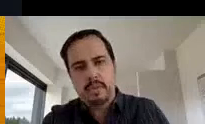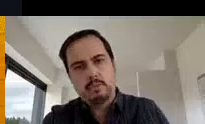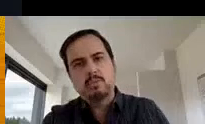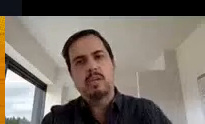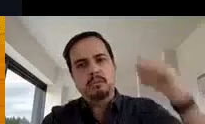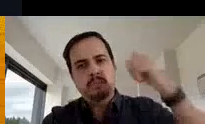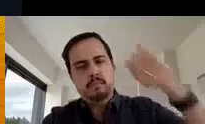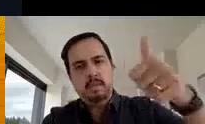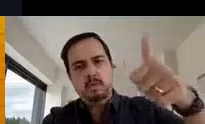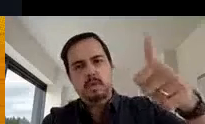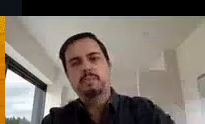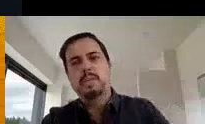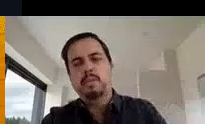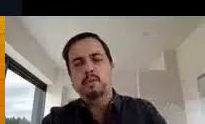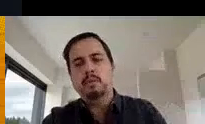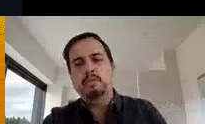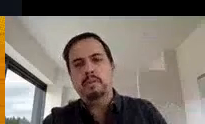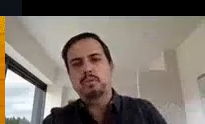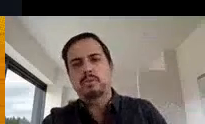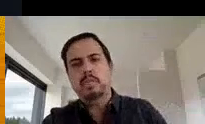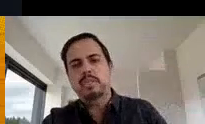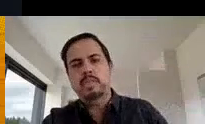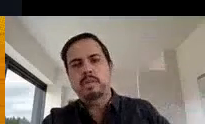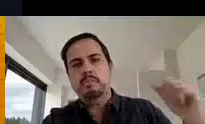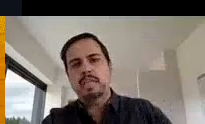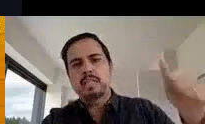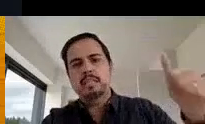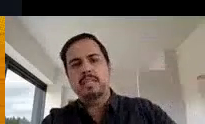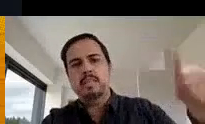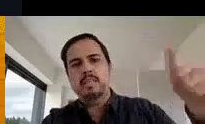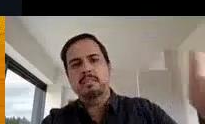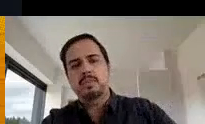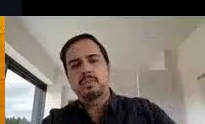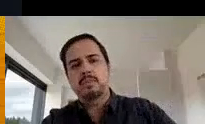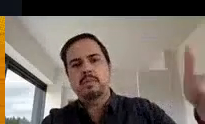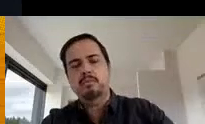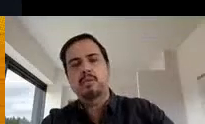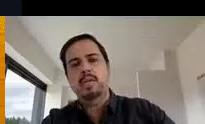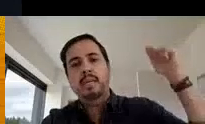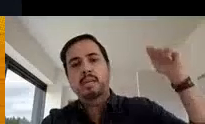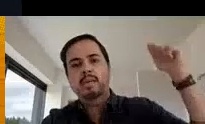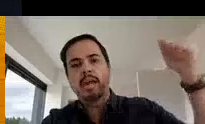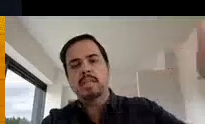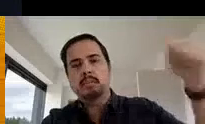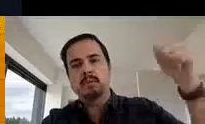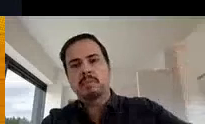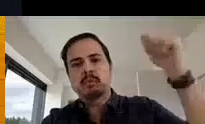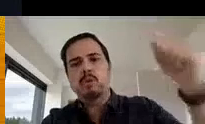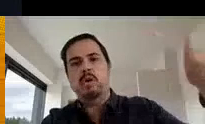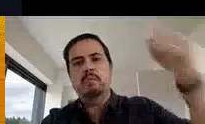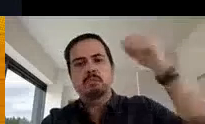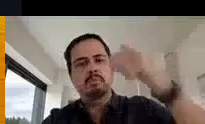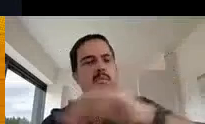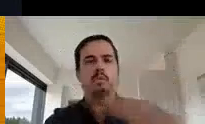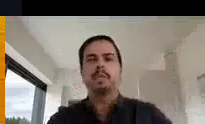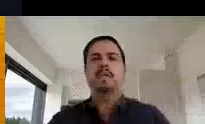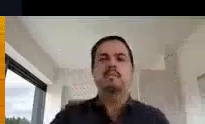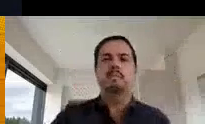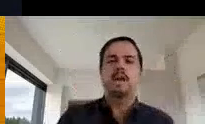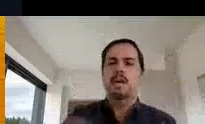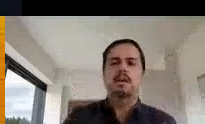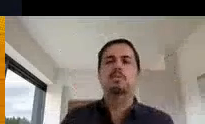60, 70% do evento, melhorou. Número de pessoas que assistiram mais de 60, 70% do evento e o Net Promoter